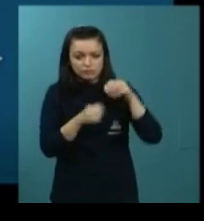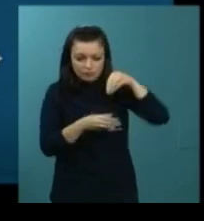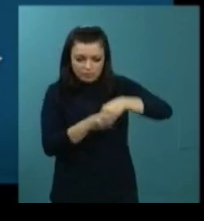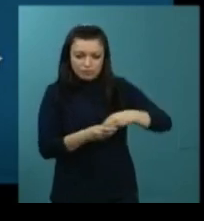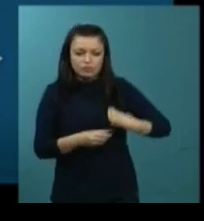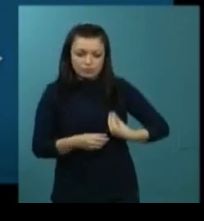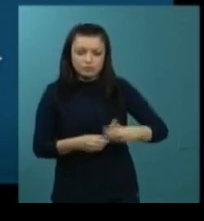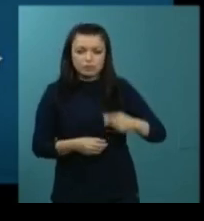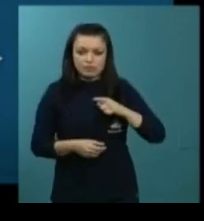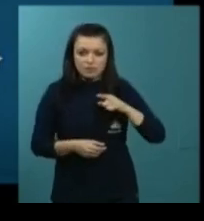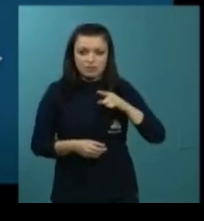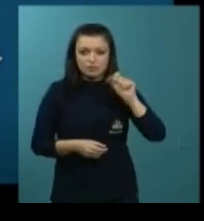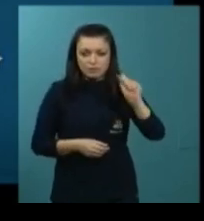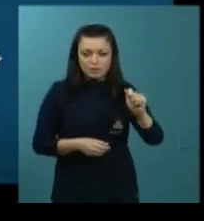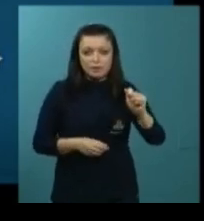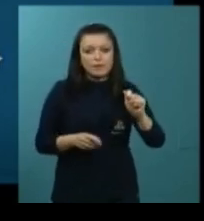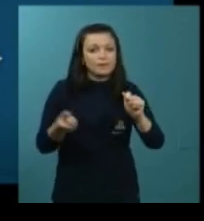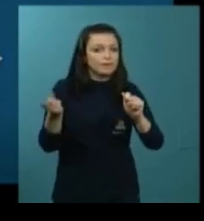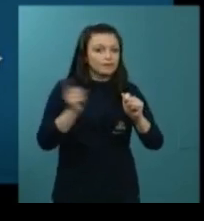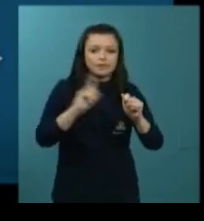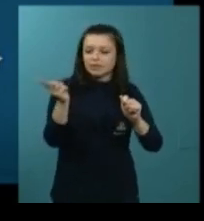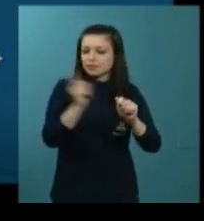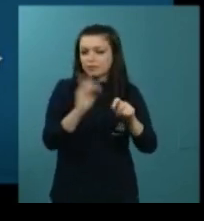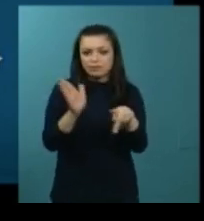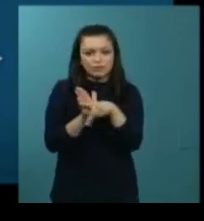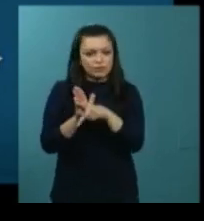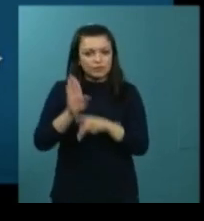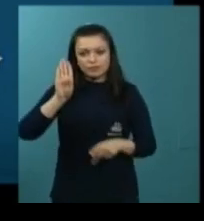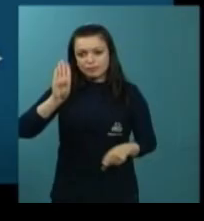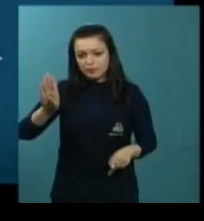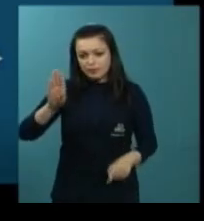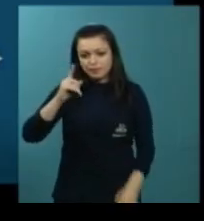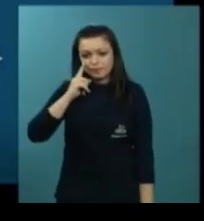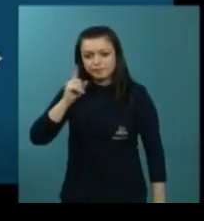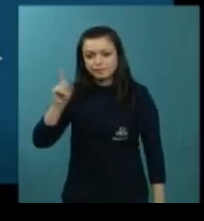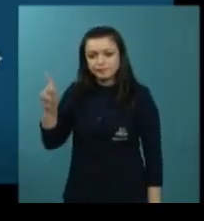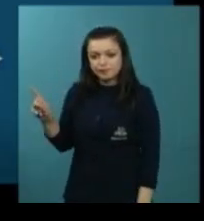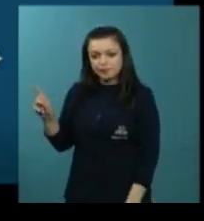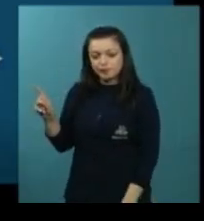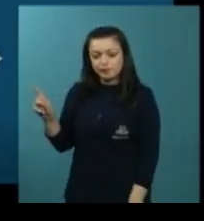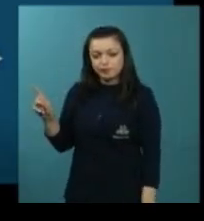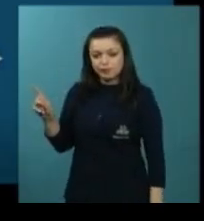pertence ao conjunto A, mas que não pertence